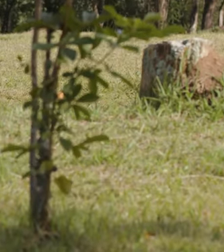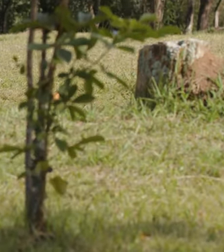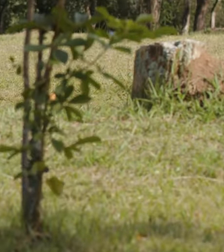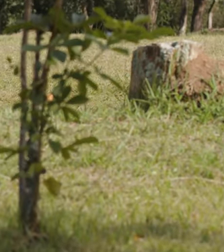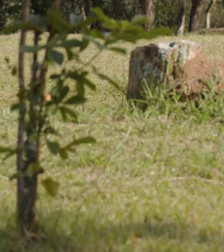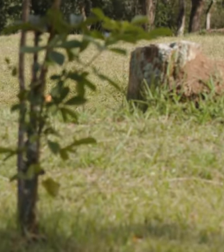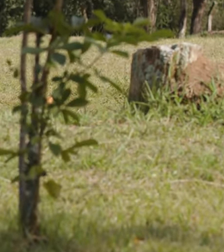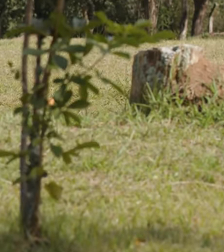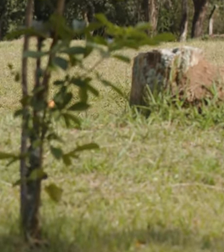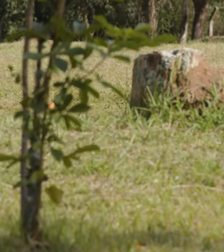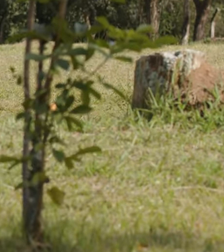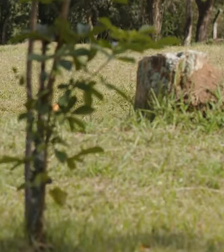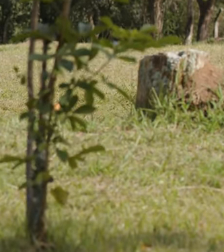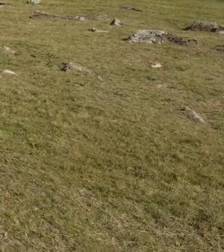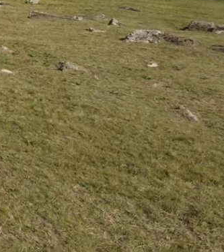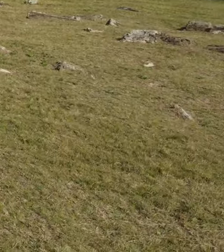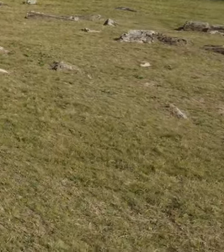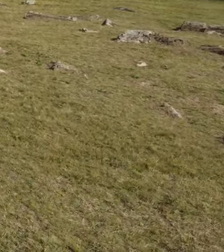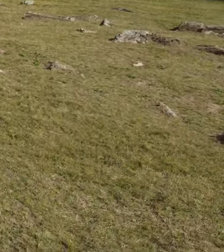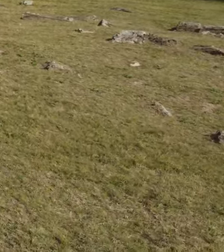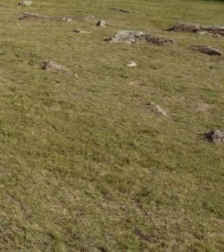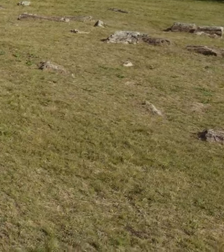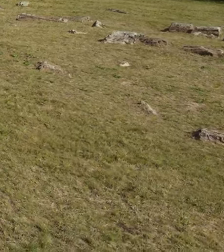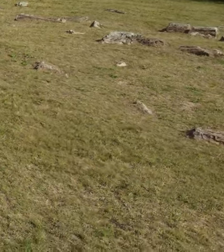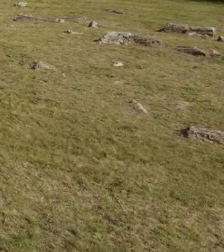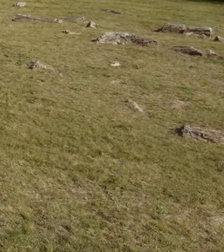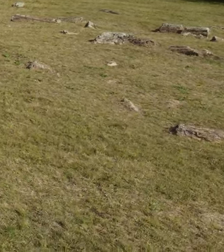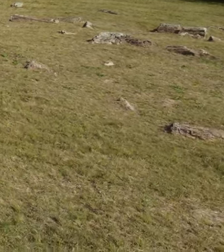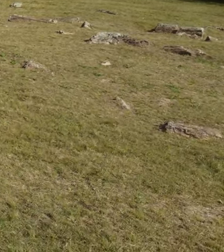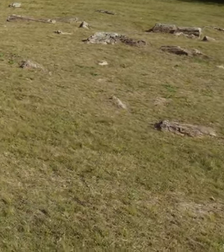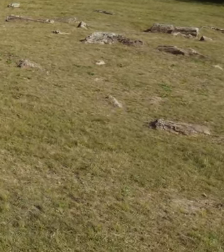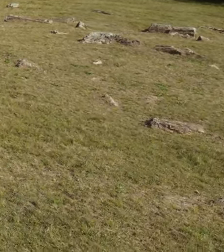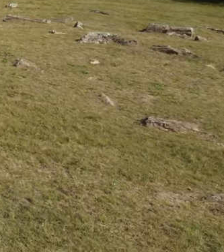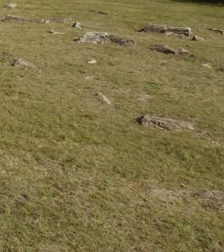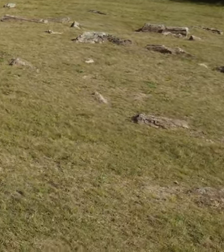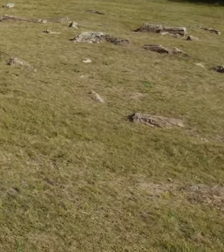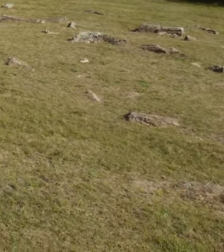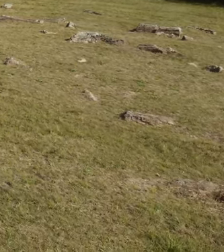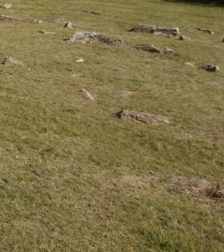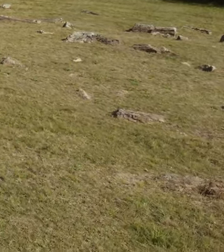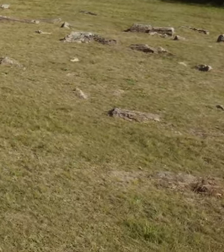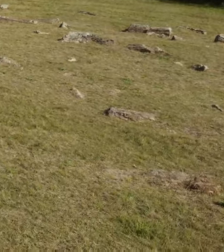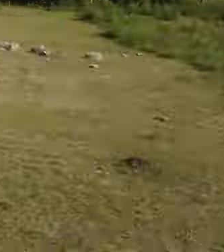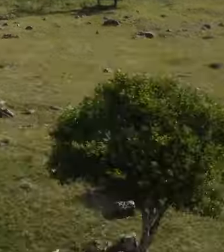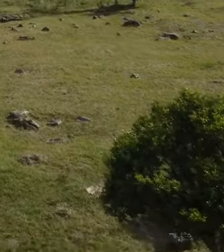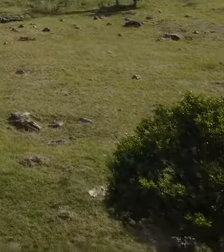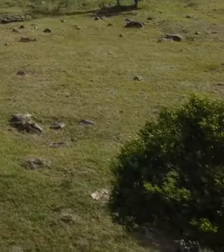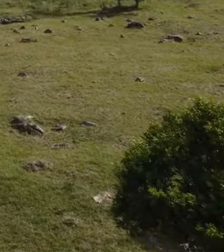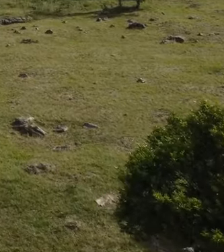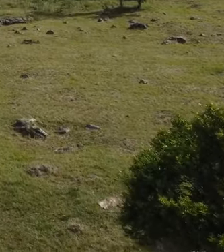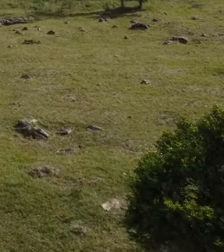mede um fácil que está meio enterrado no chão e fotografa um conjunto de fossas imagem de Drone que sobe para o alto